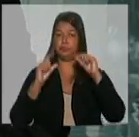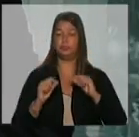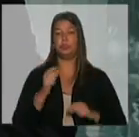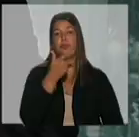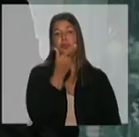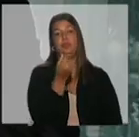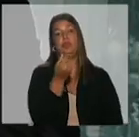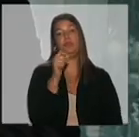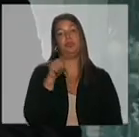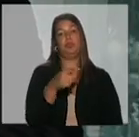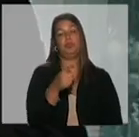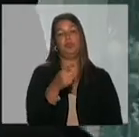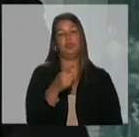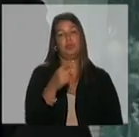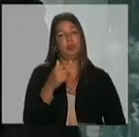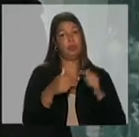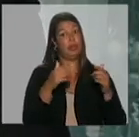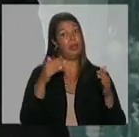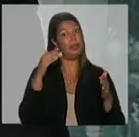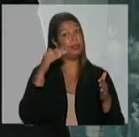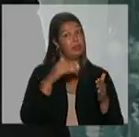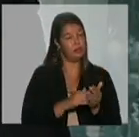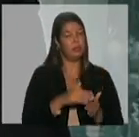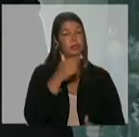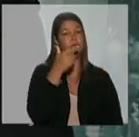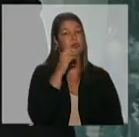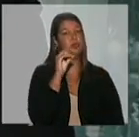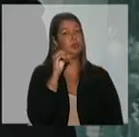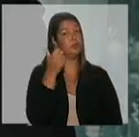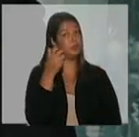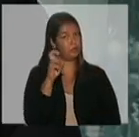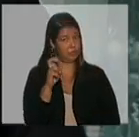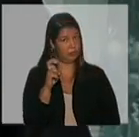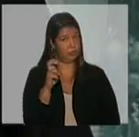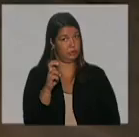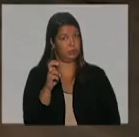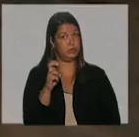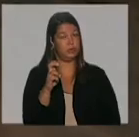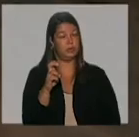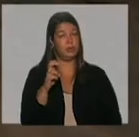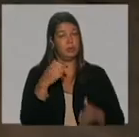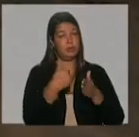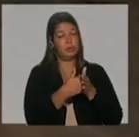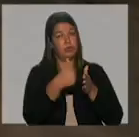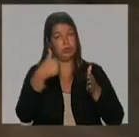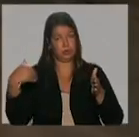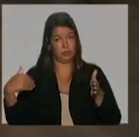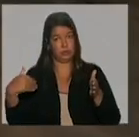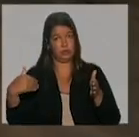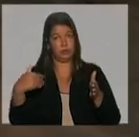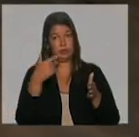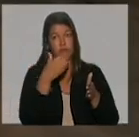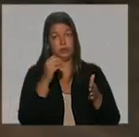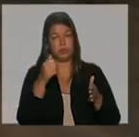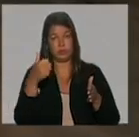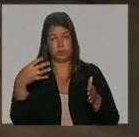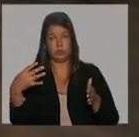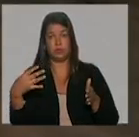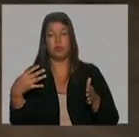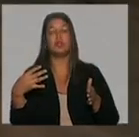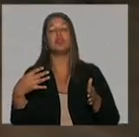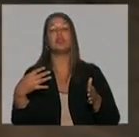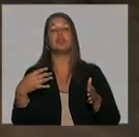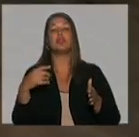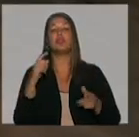e isso, como o deputado ressaltou, analisando até 2015. A Fernanda está se referindo antes de 2014,